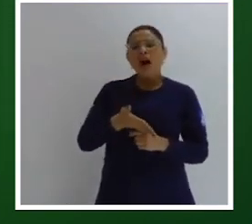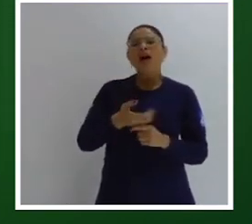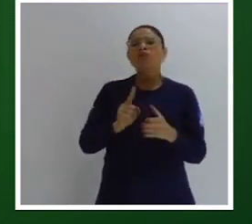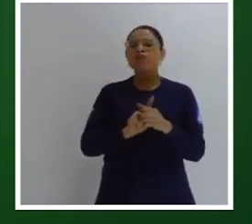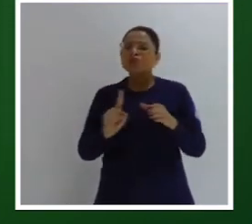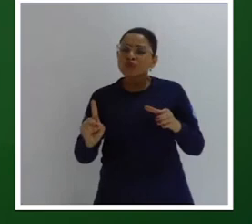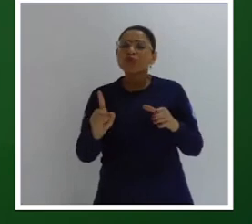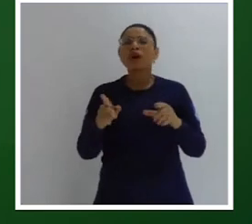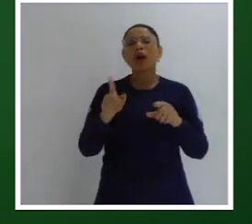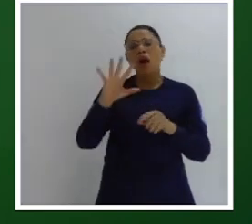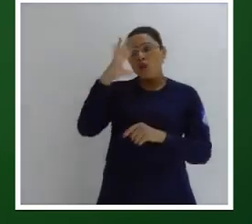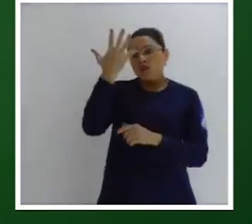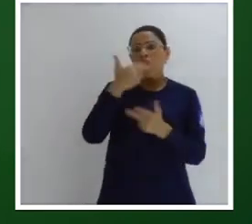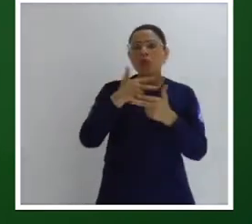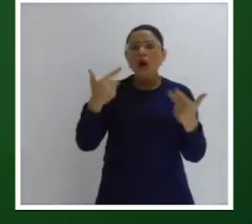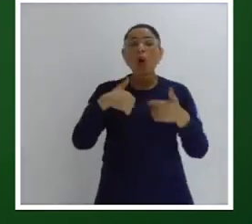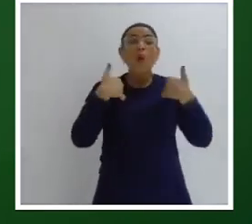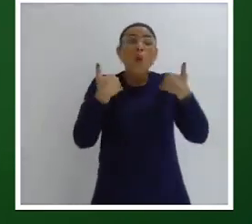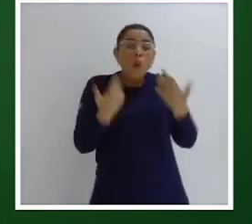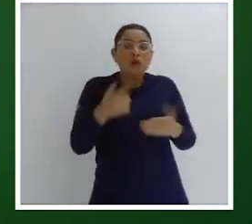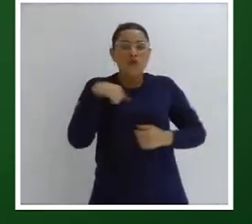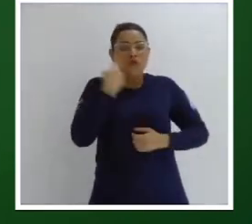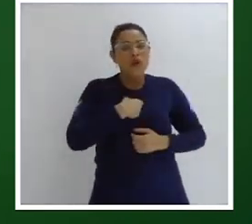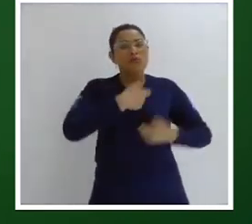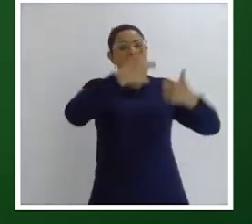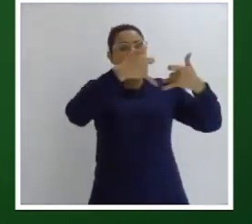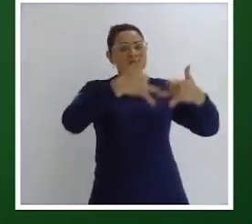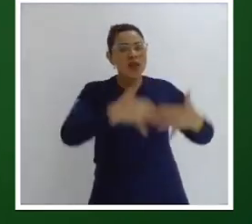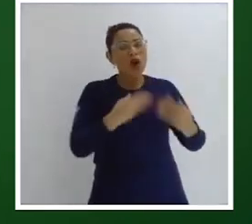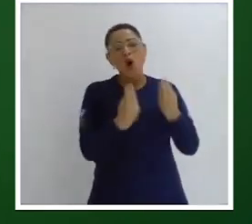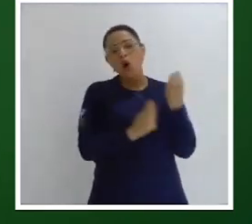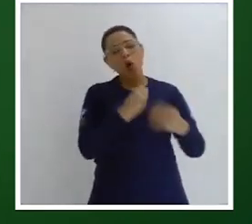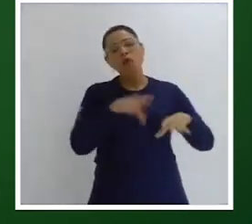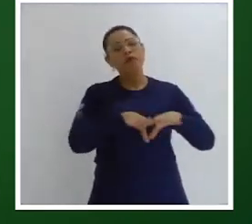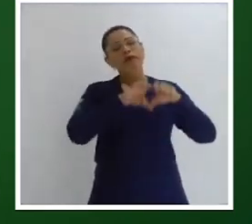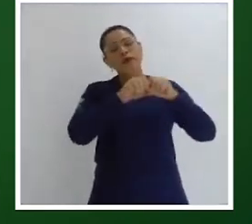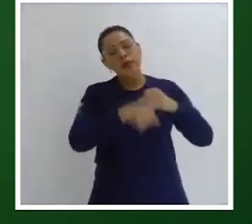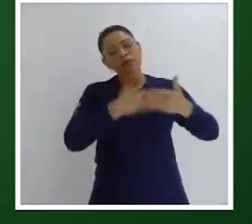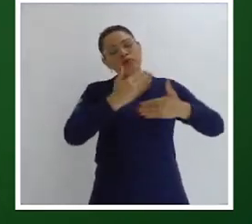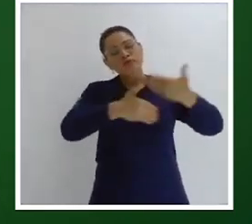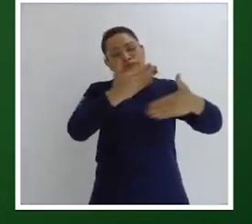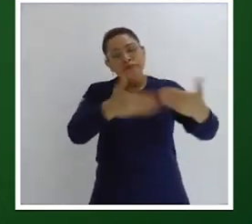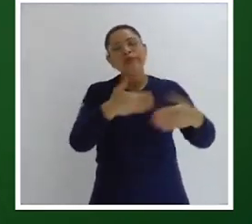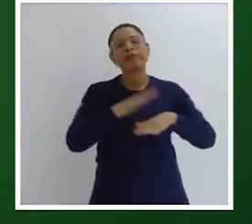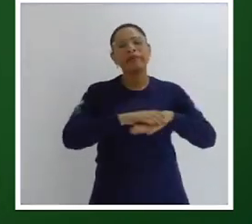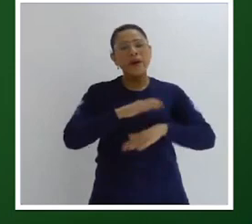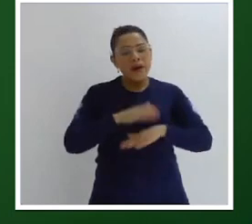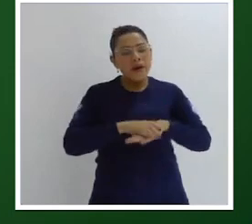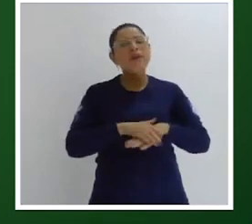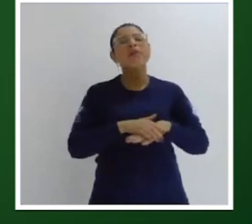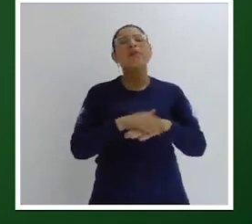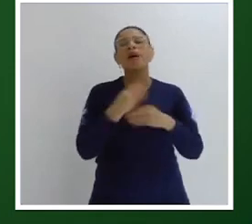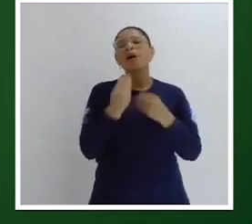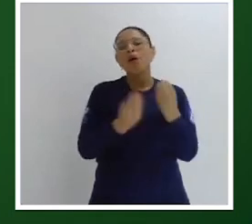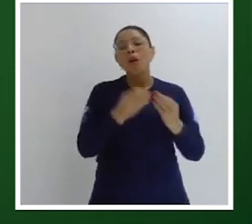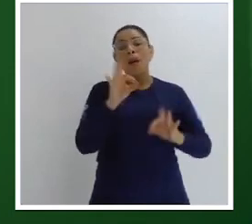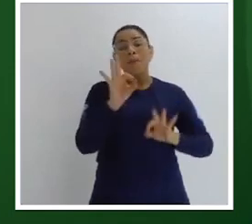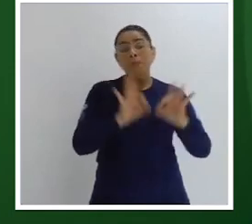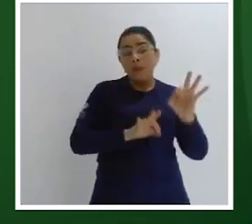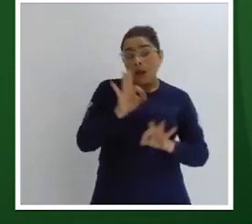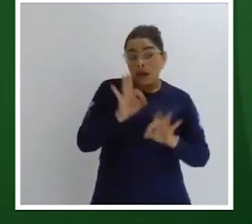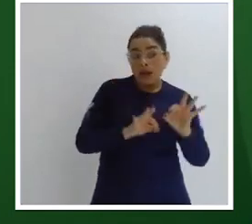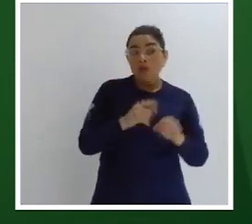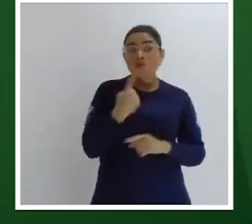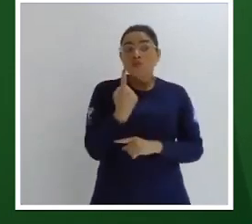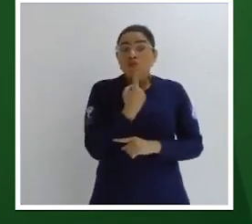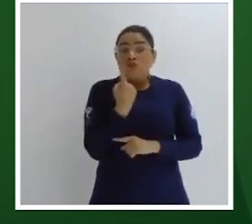quando a gente explica para o pai como é o percurso formativo como é que a gente faz para esse plano individual do